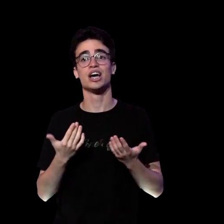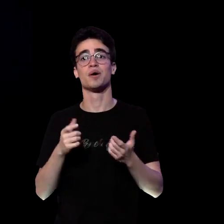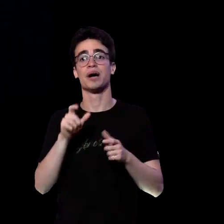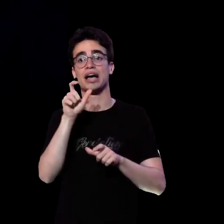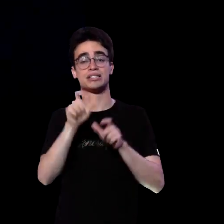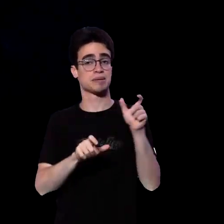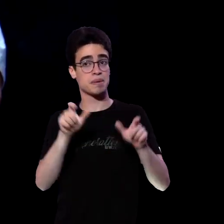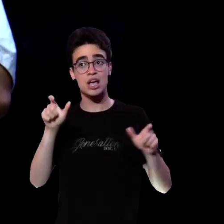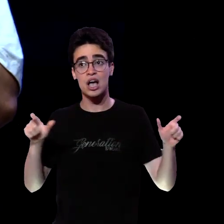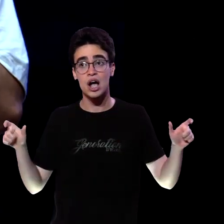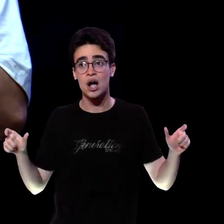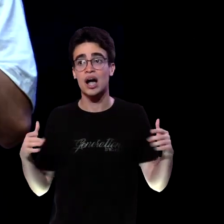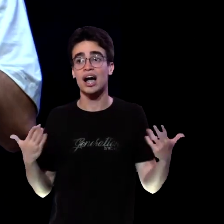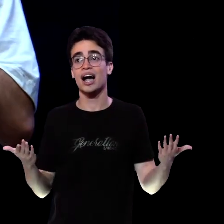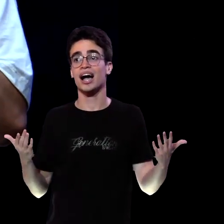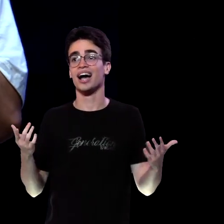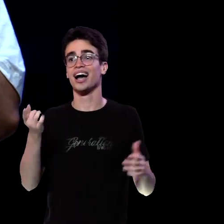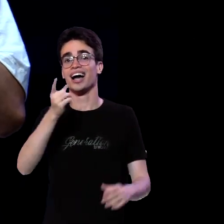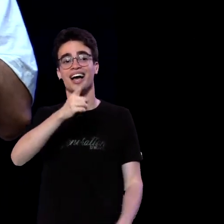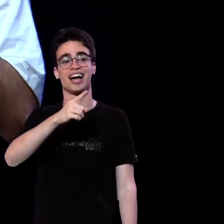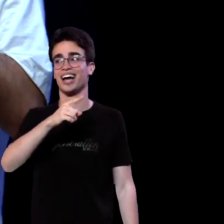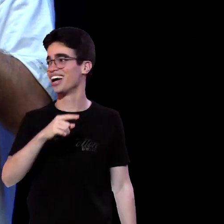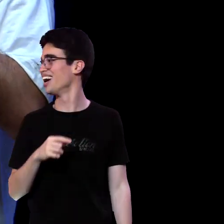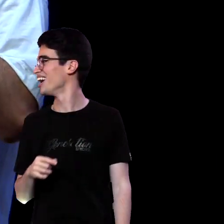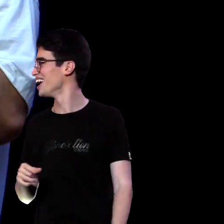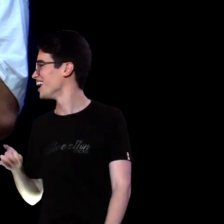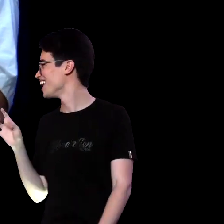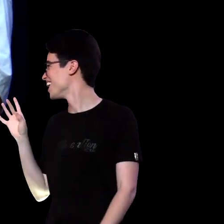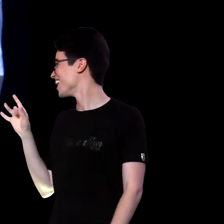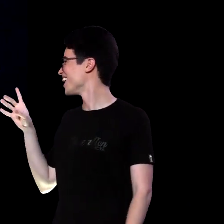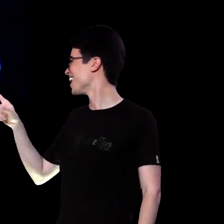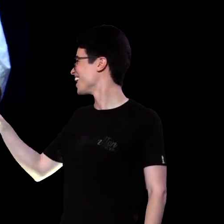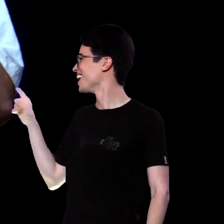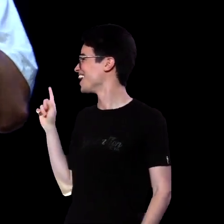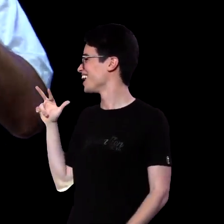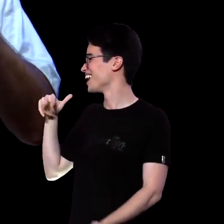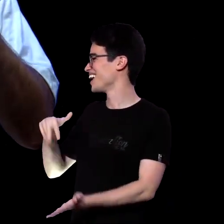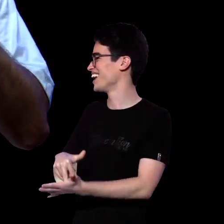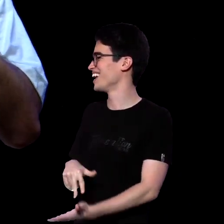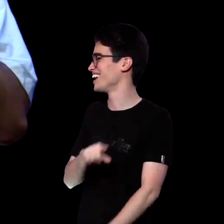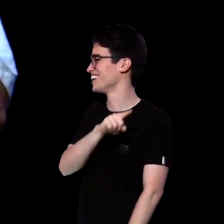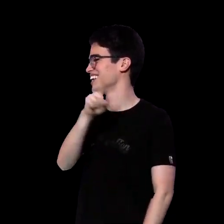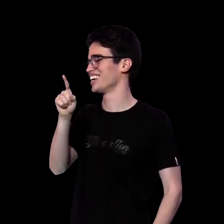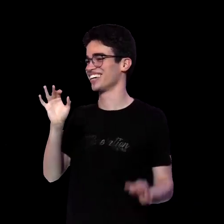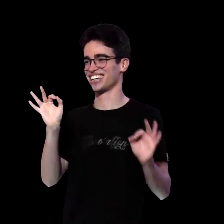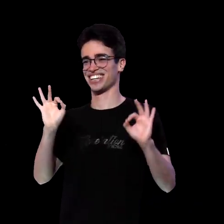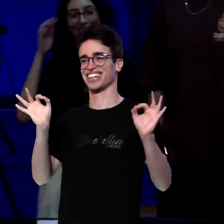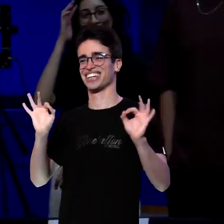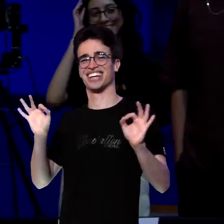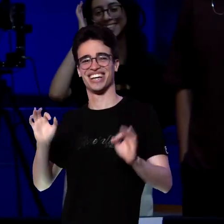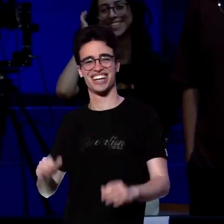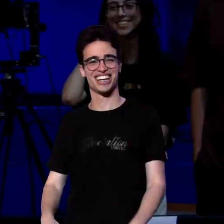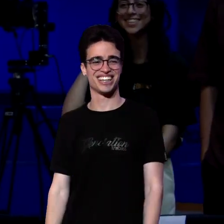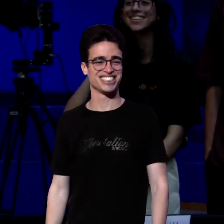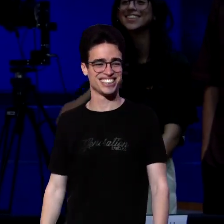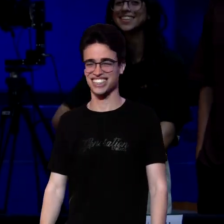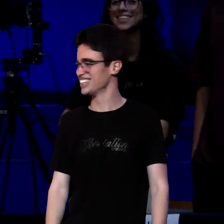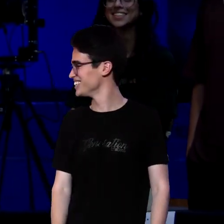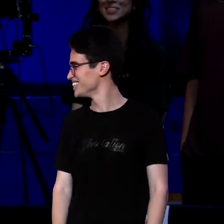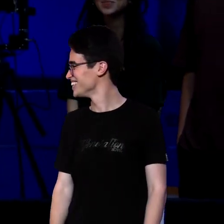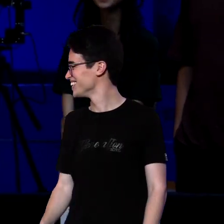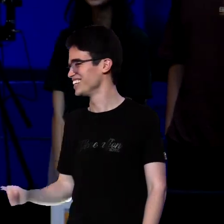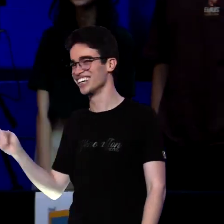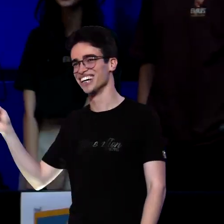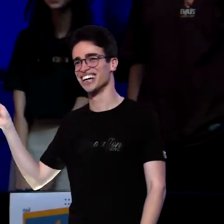pessoas vão se colocando, não, é só eles para ficarem de pé, gente, não vocês, criatura. Eles aqui,